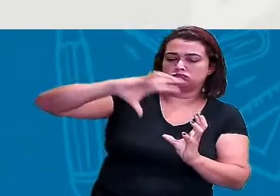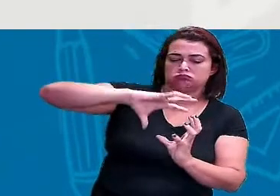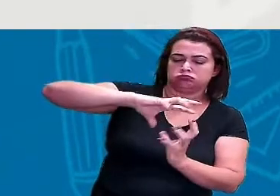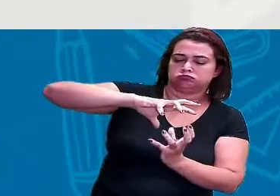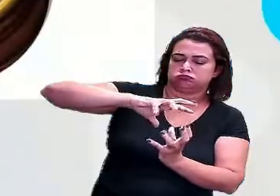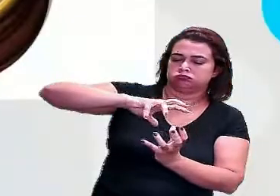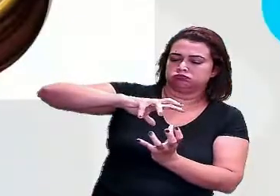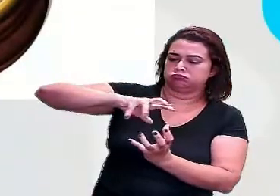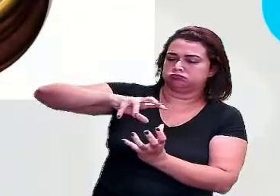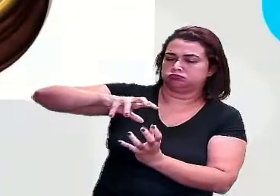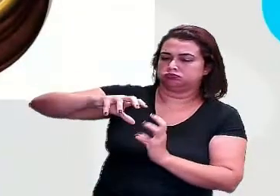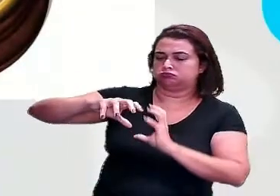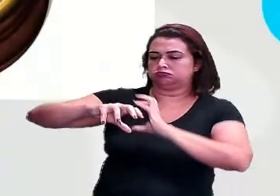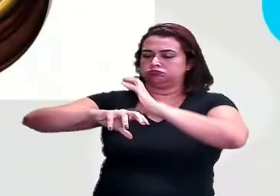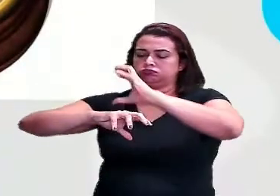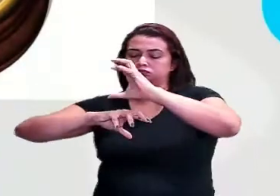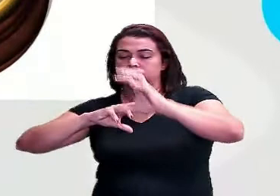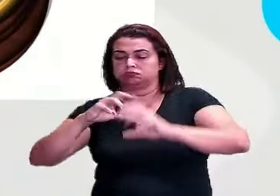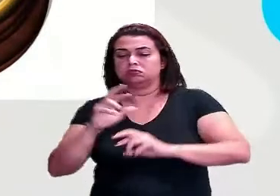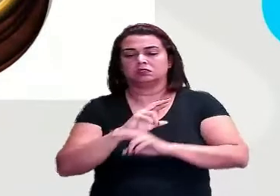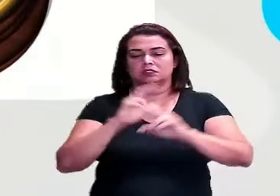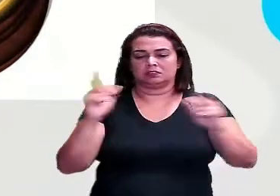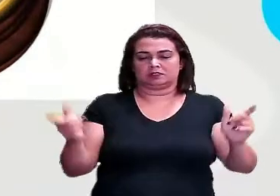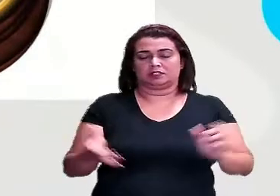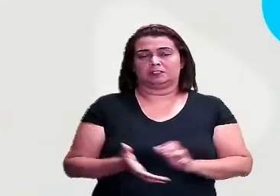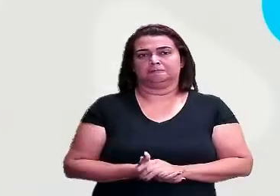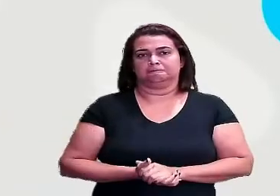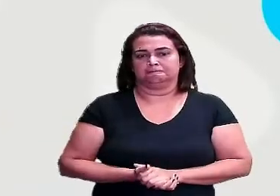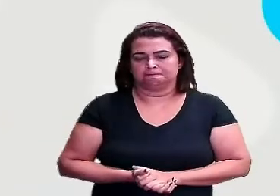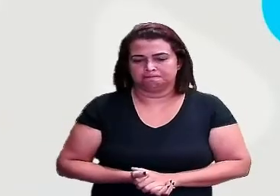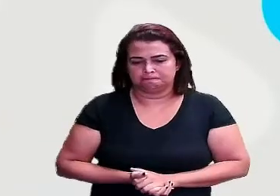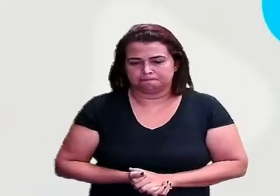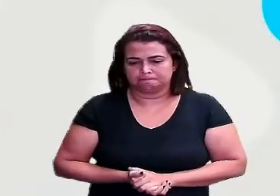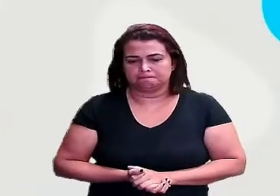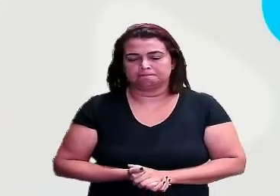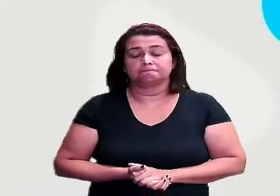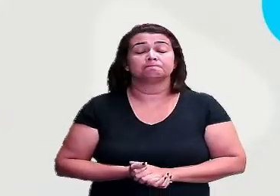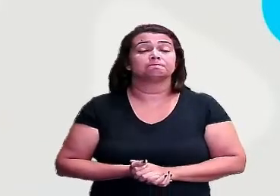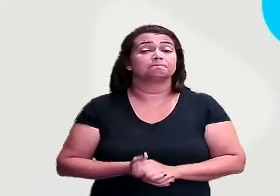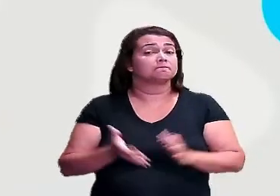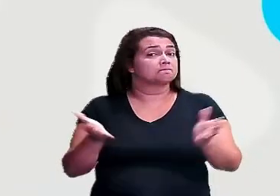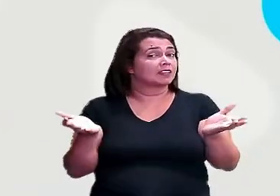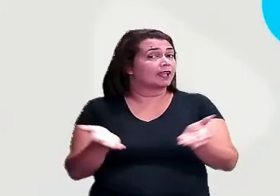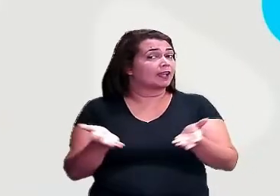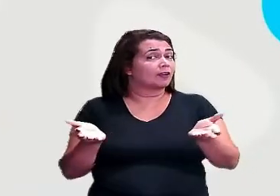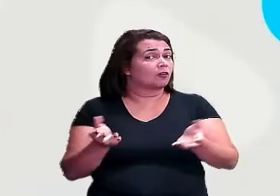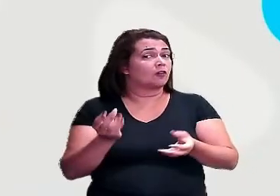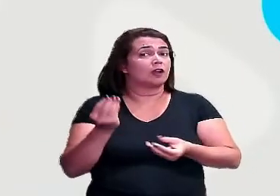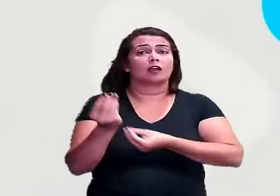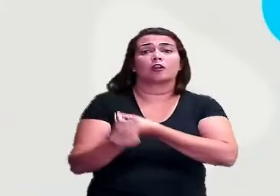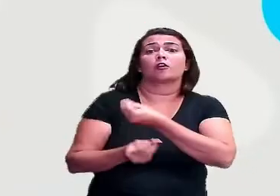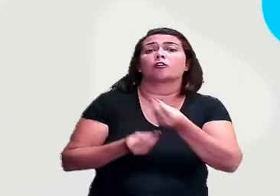Então, seguindo adiante, nós vamos falar agora um pouco sobre localização geográfica.